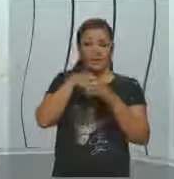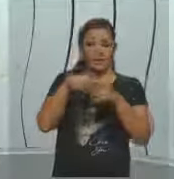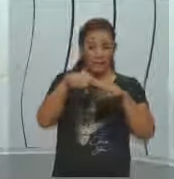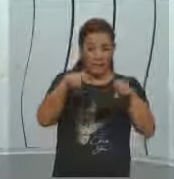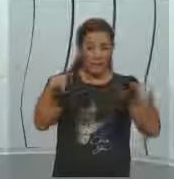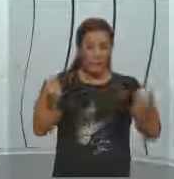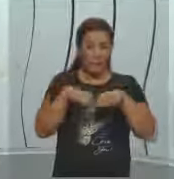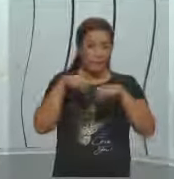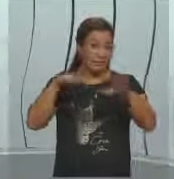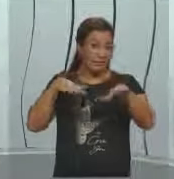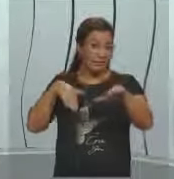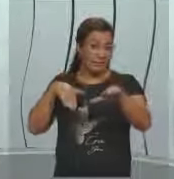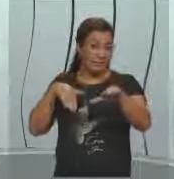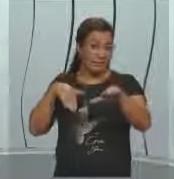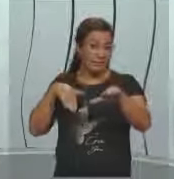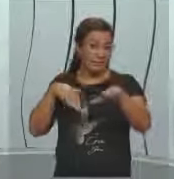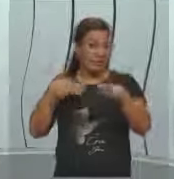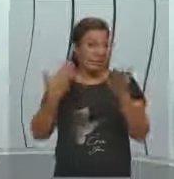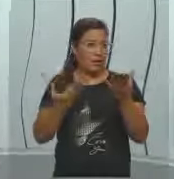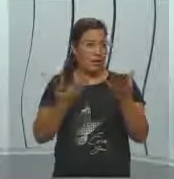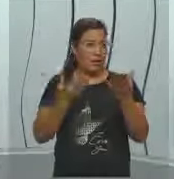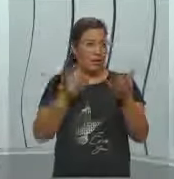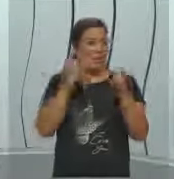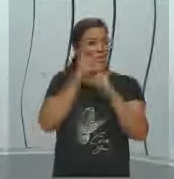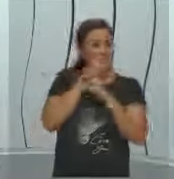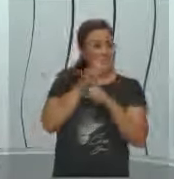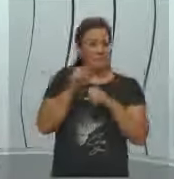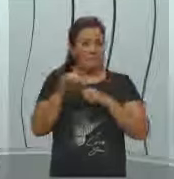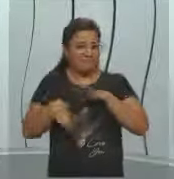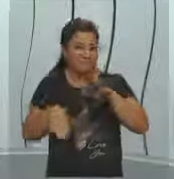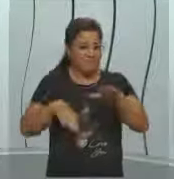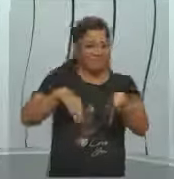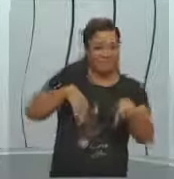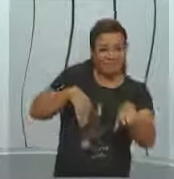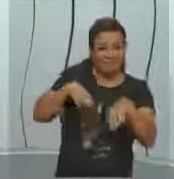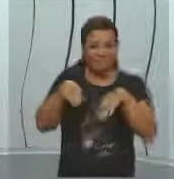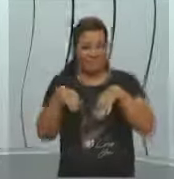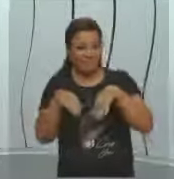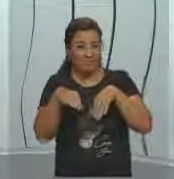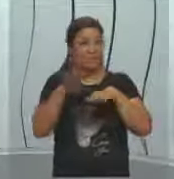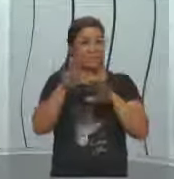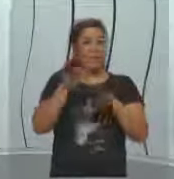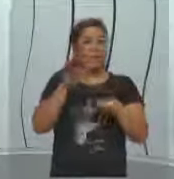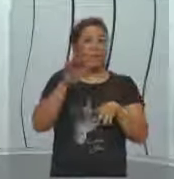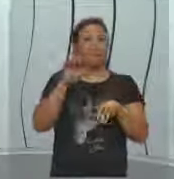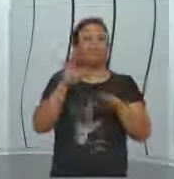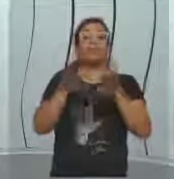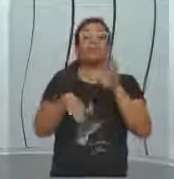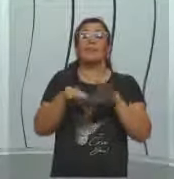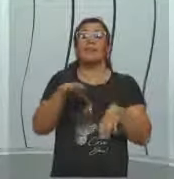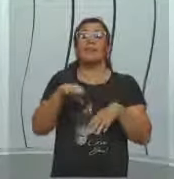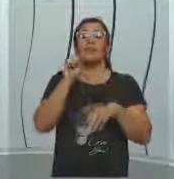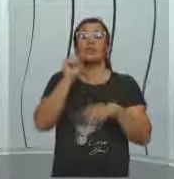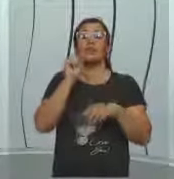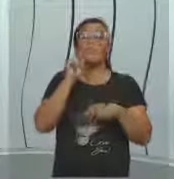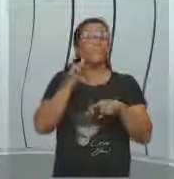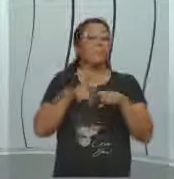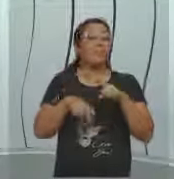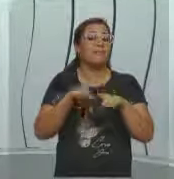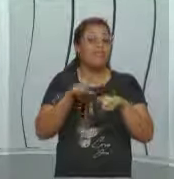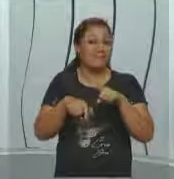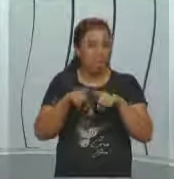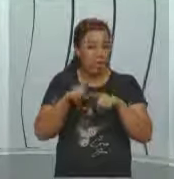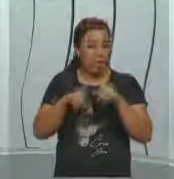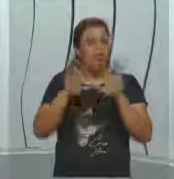piscina? Opa, uma piscina é mais difícil de você se movimentar, não é? Então, dependendo também do tipo de material, você vai ter